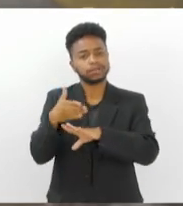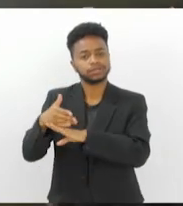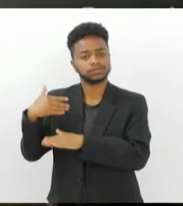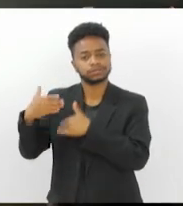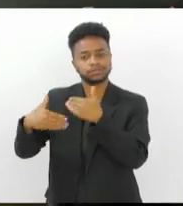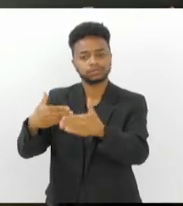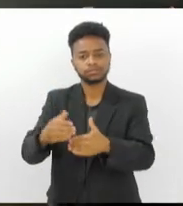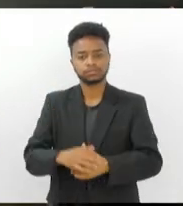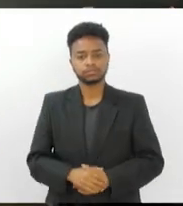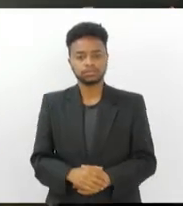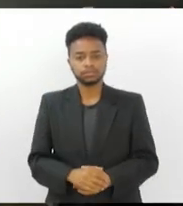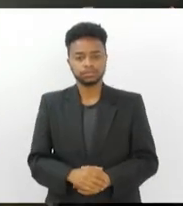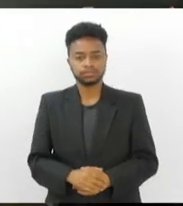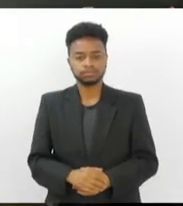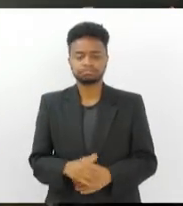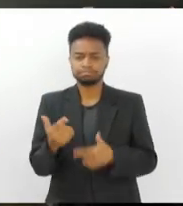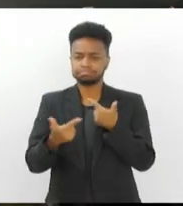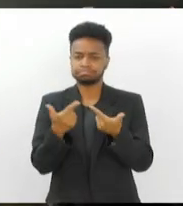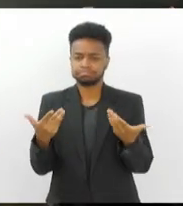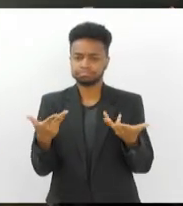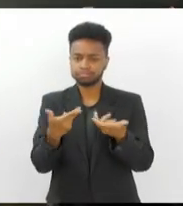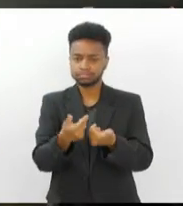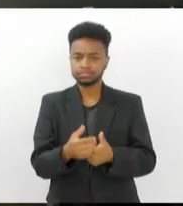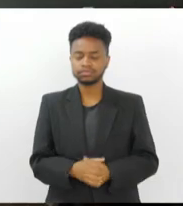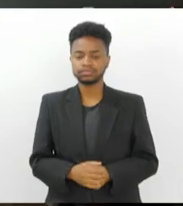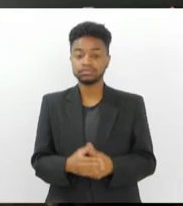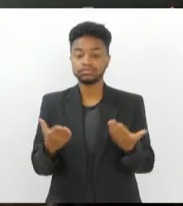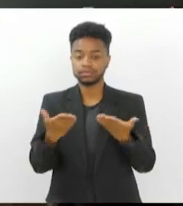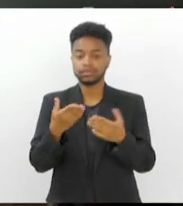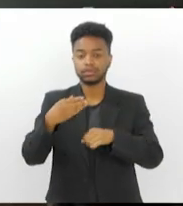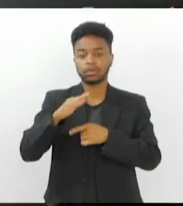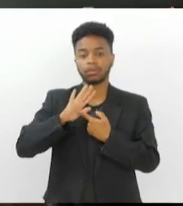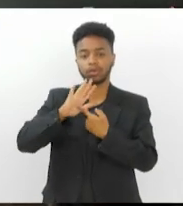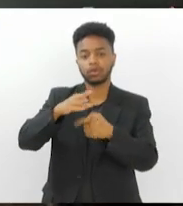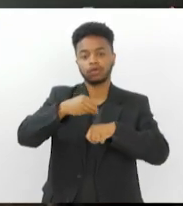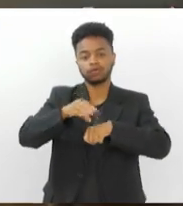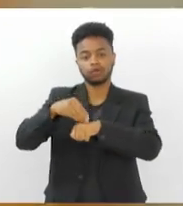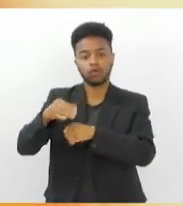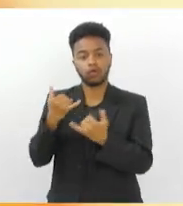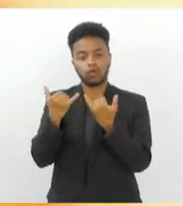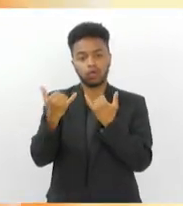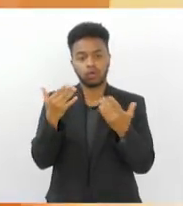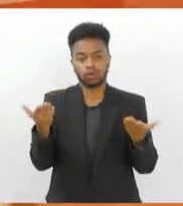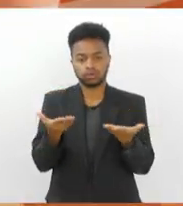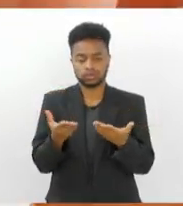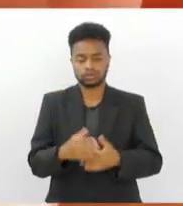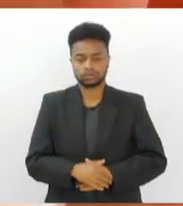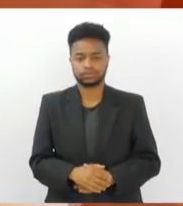processo trabalho essencial vamos ao nosso giro de notícias de